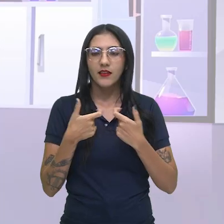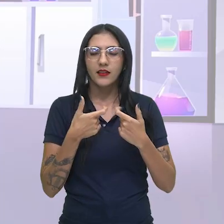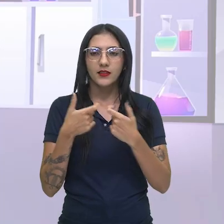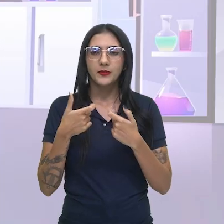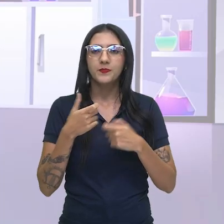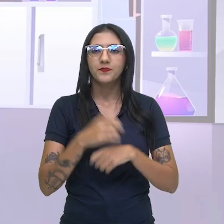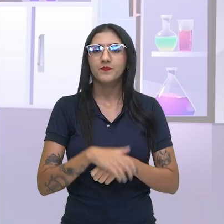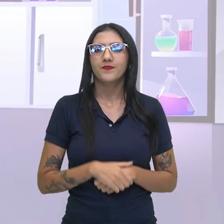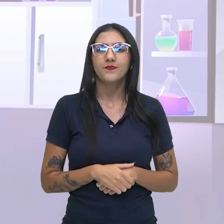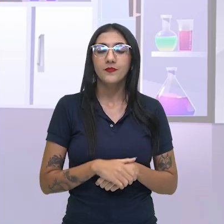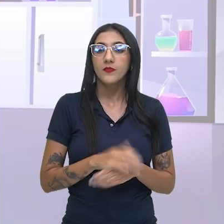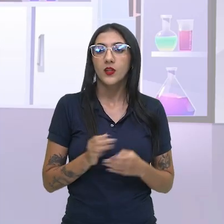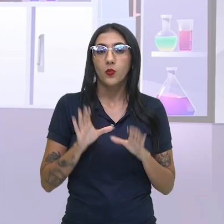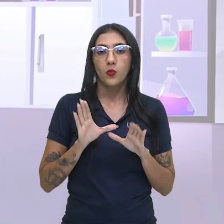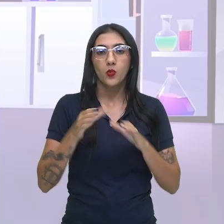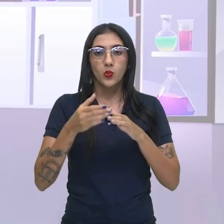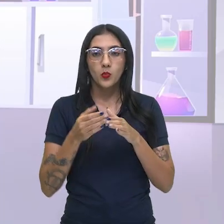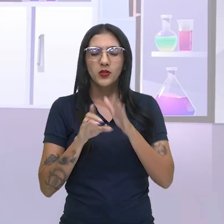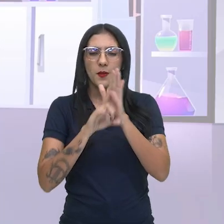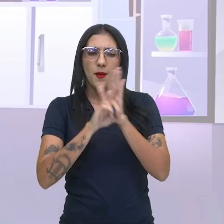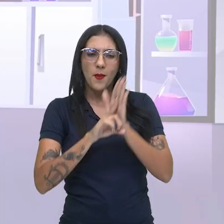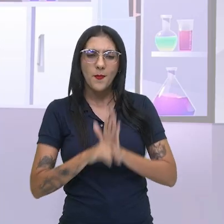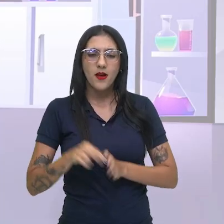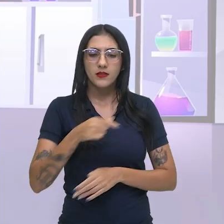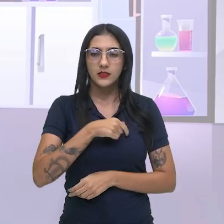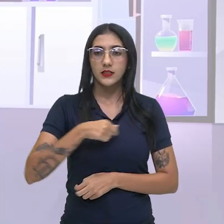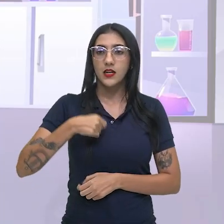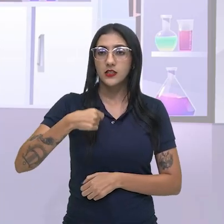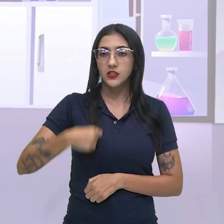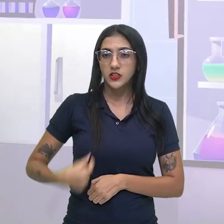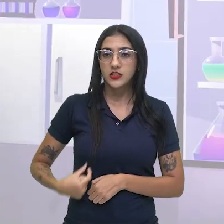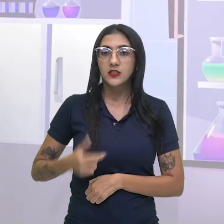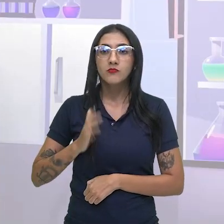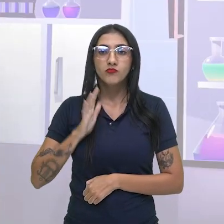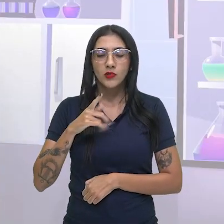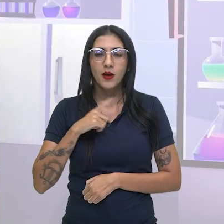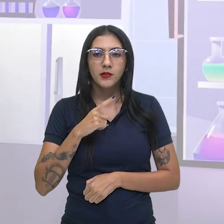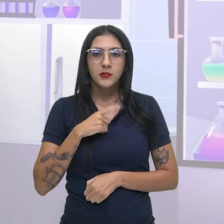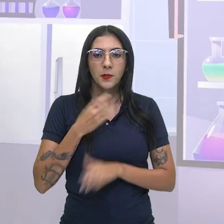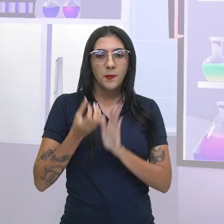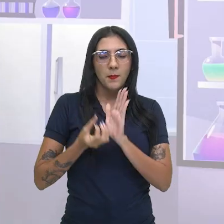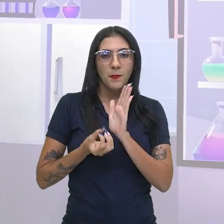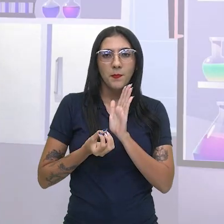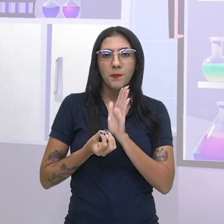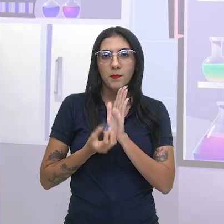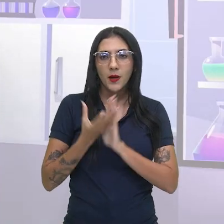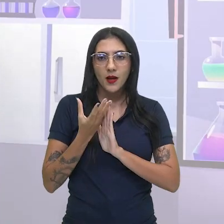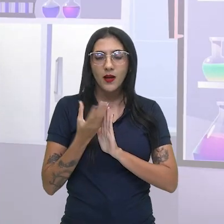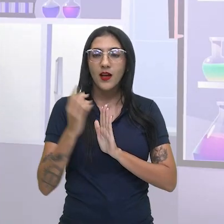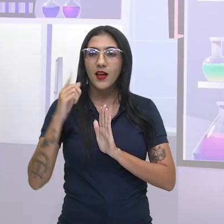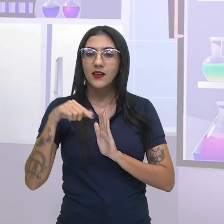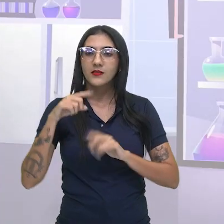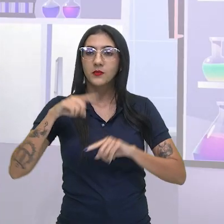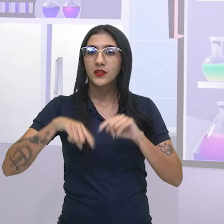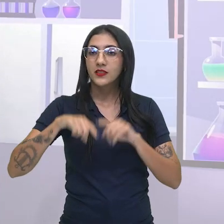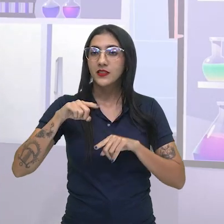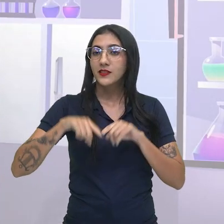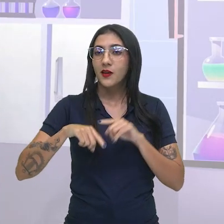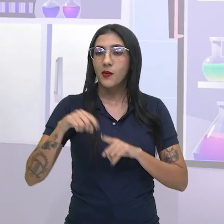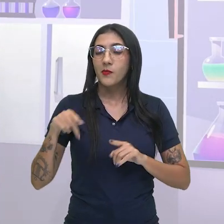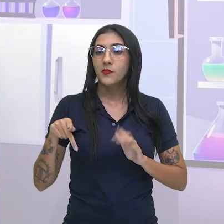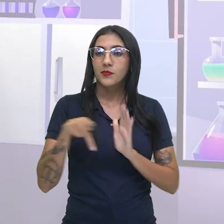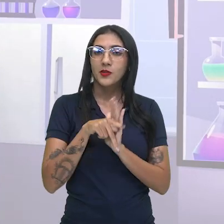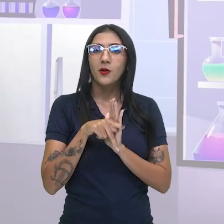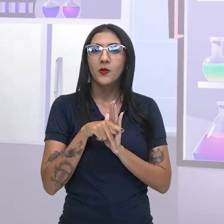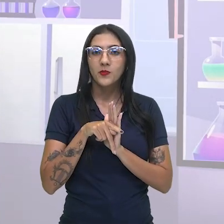de pesquisadores da China já produzem as tintas invisíveis,